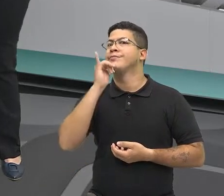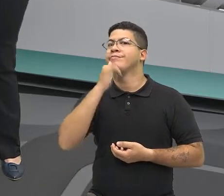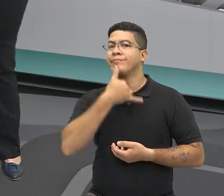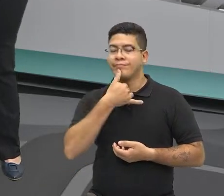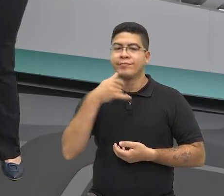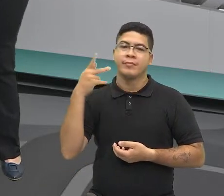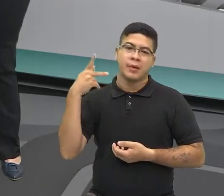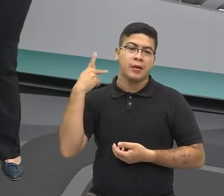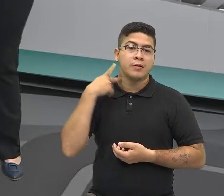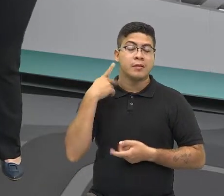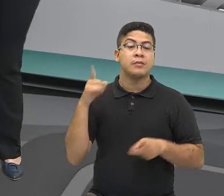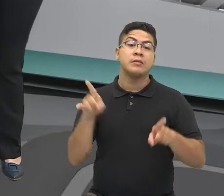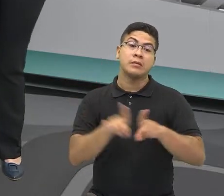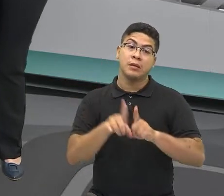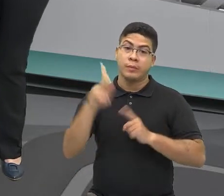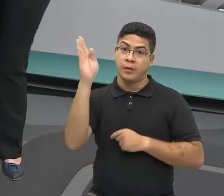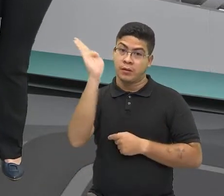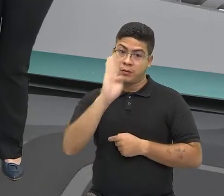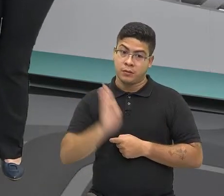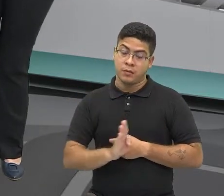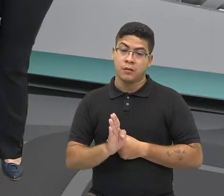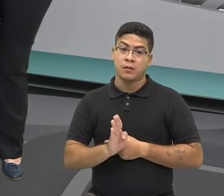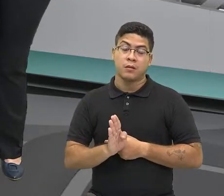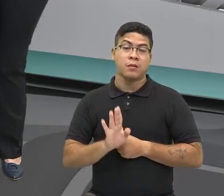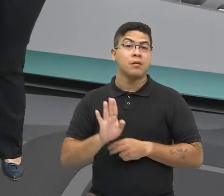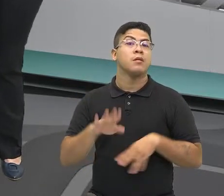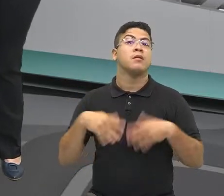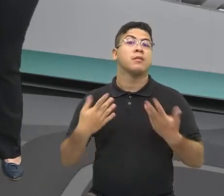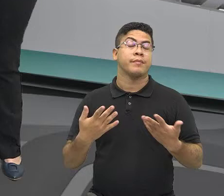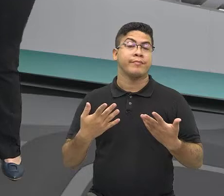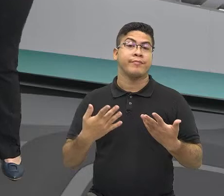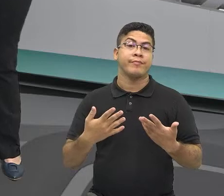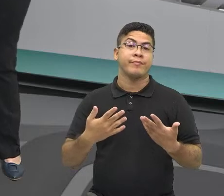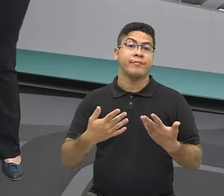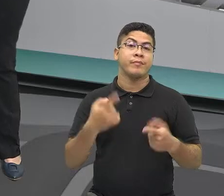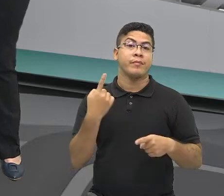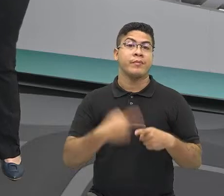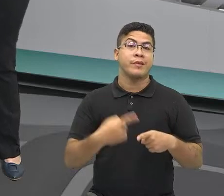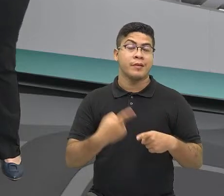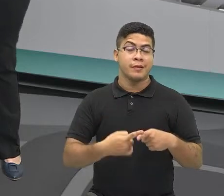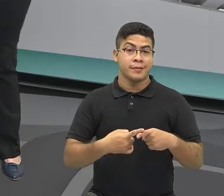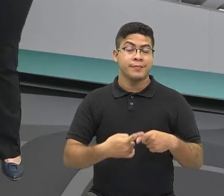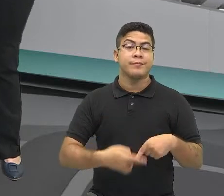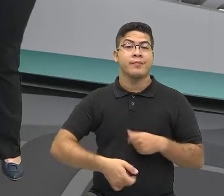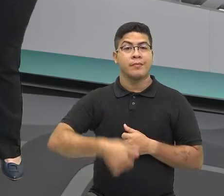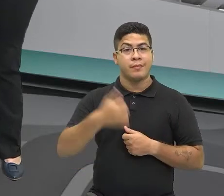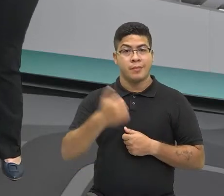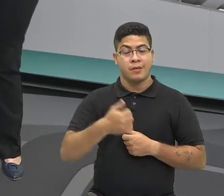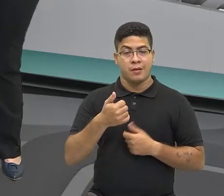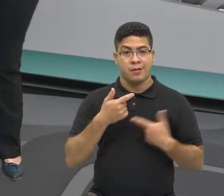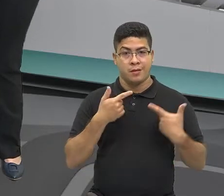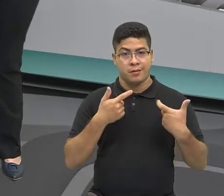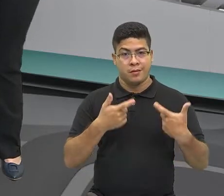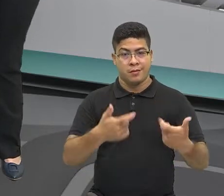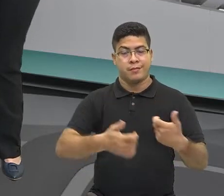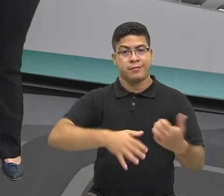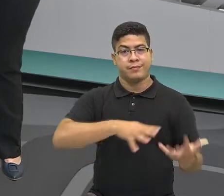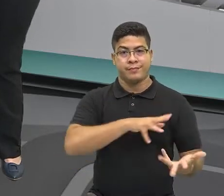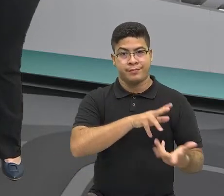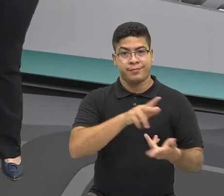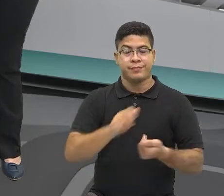no Brasil, causada também em decorrência da Primeira Guerra Mundial, como eu falei para vocês,